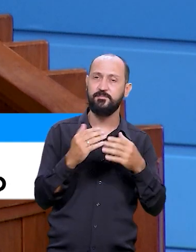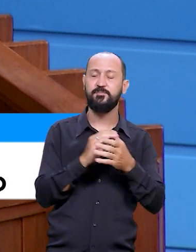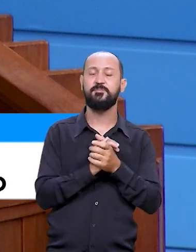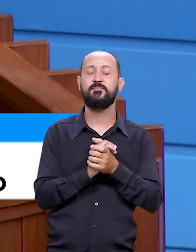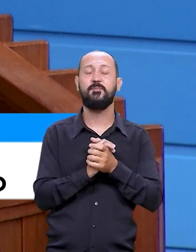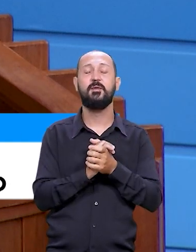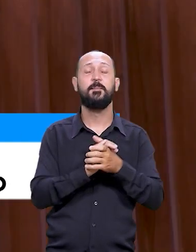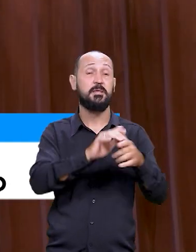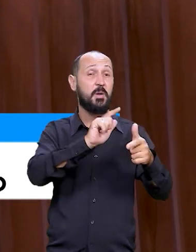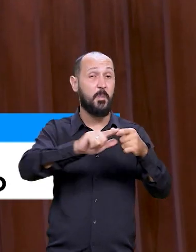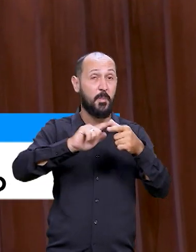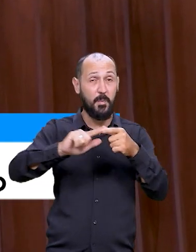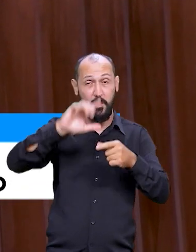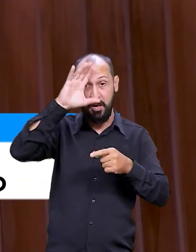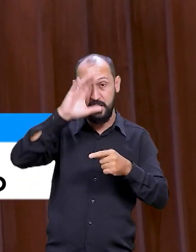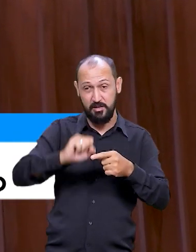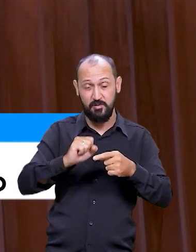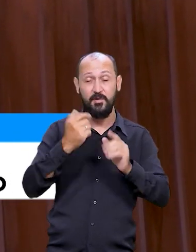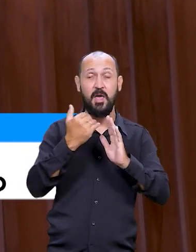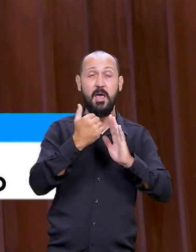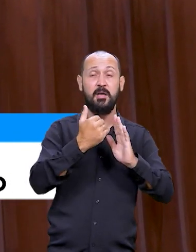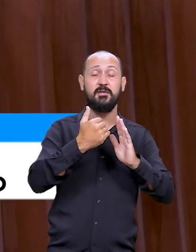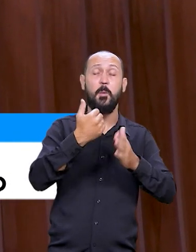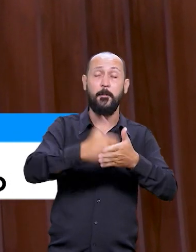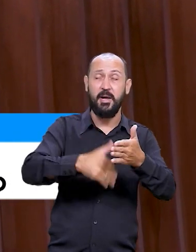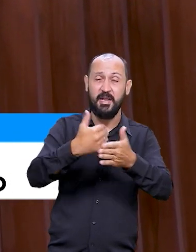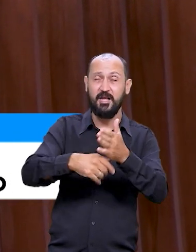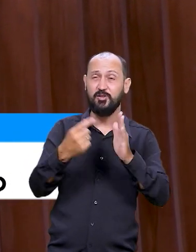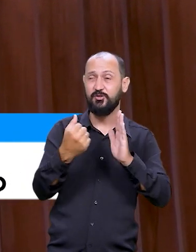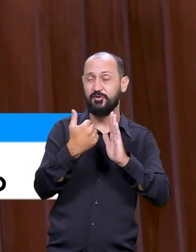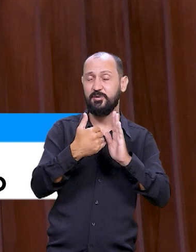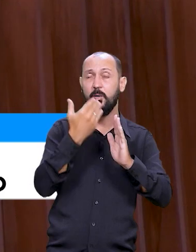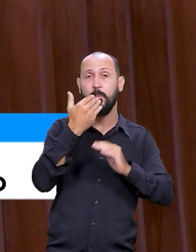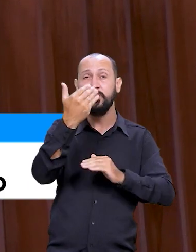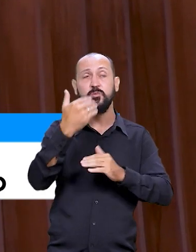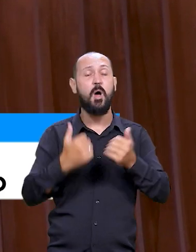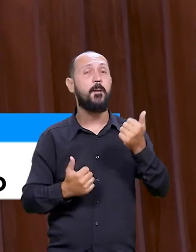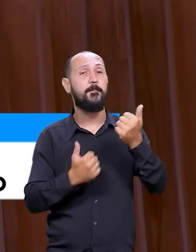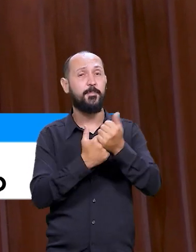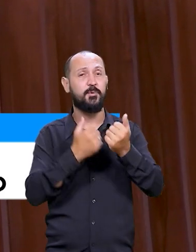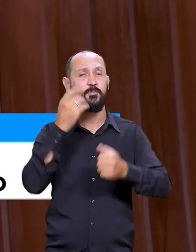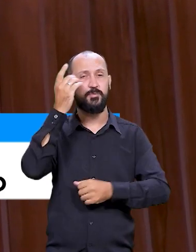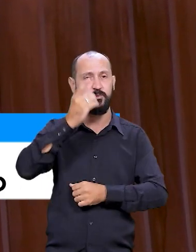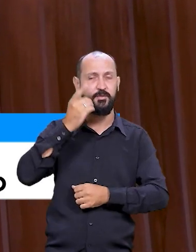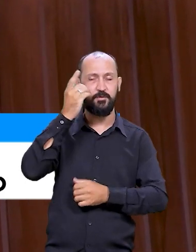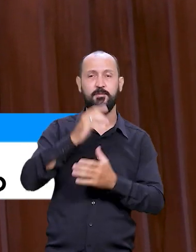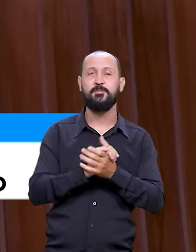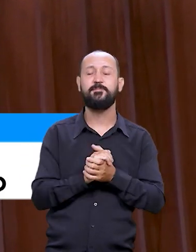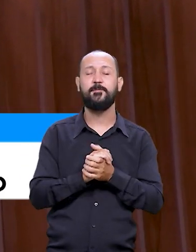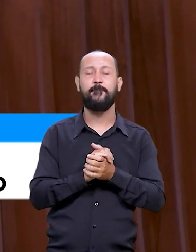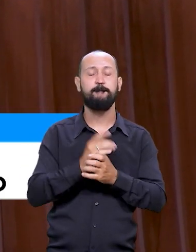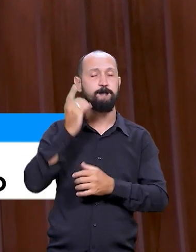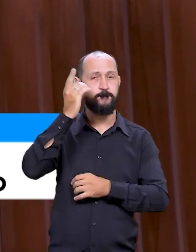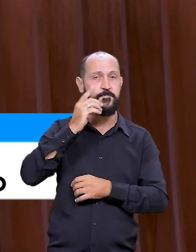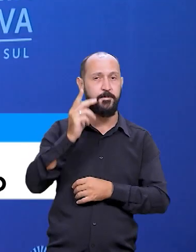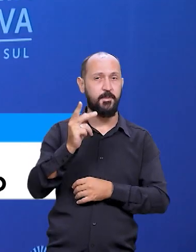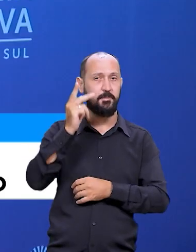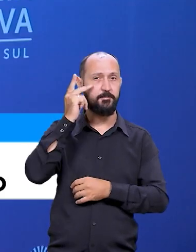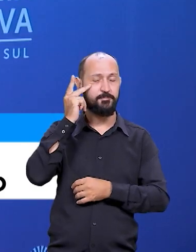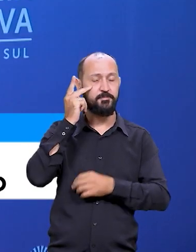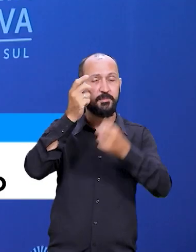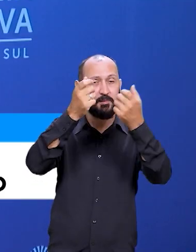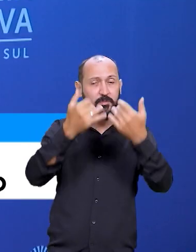das discussões e, para solucionar as perdas salariais dos aposentados, pediu apoio aos deputados.